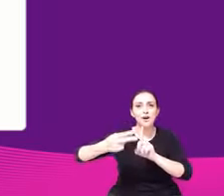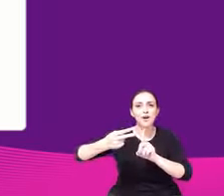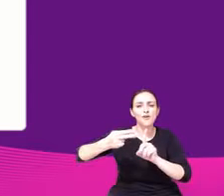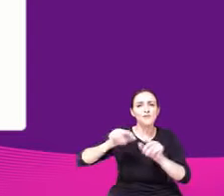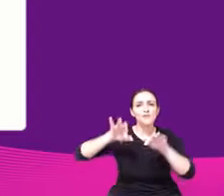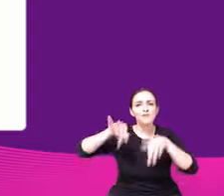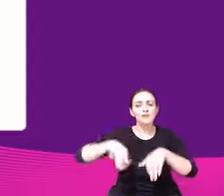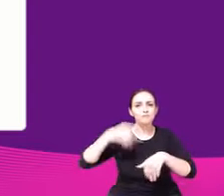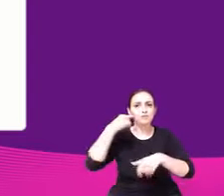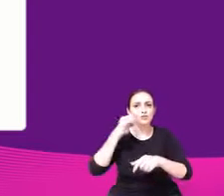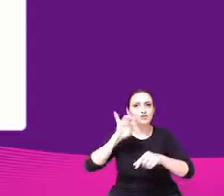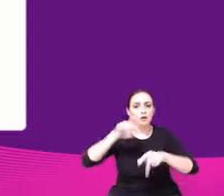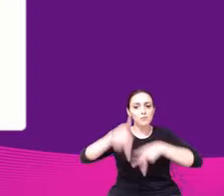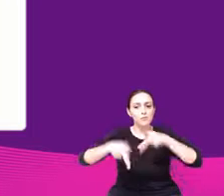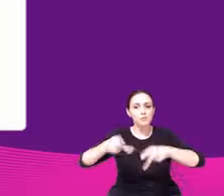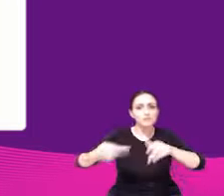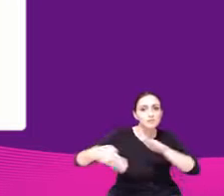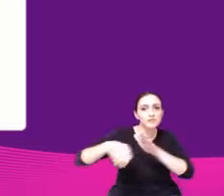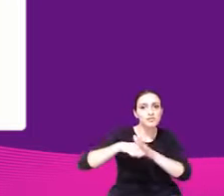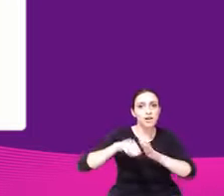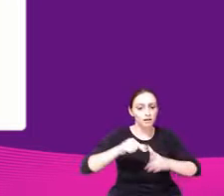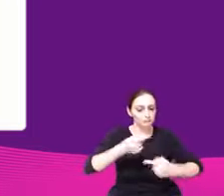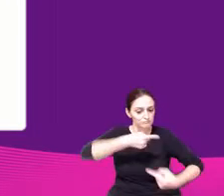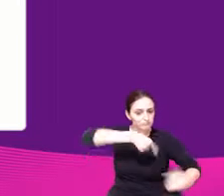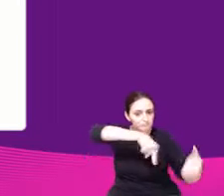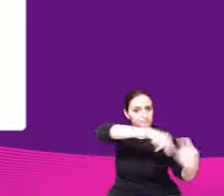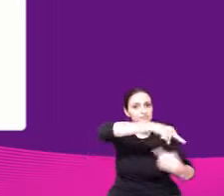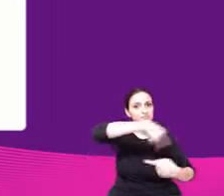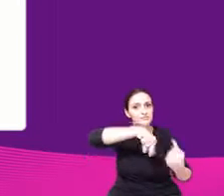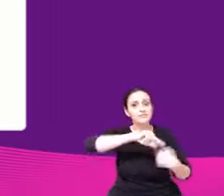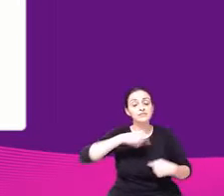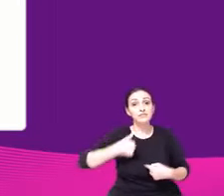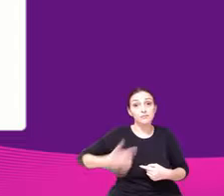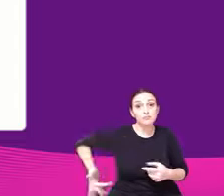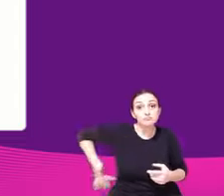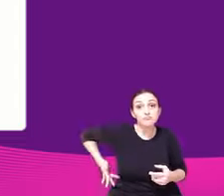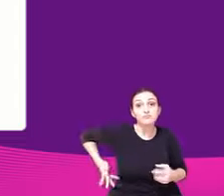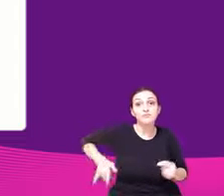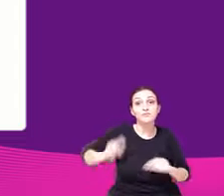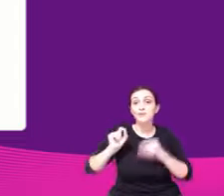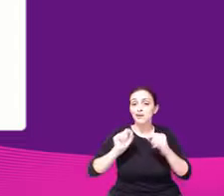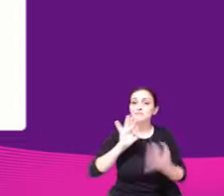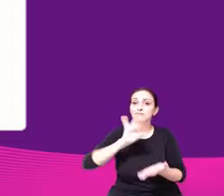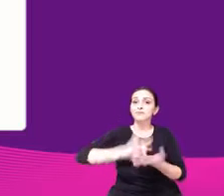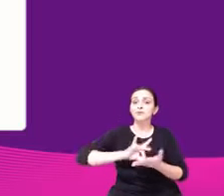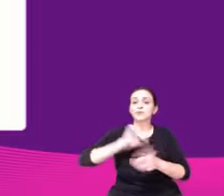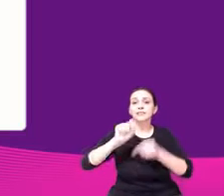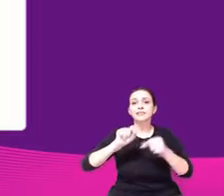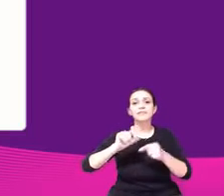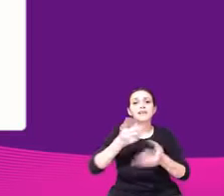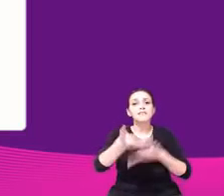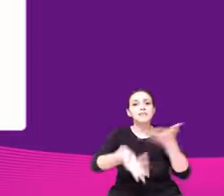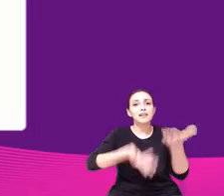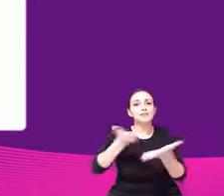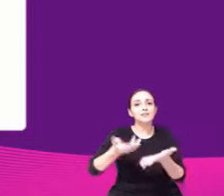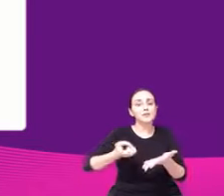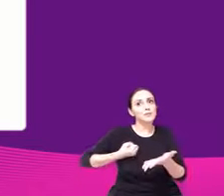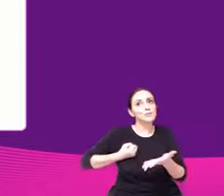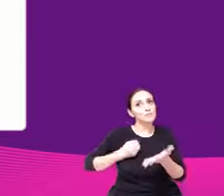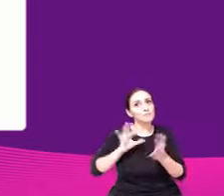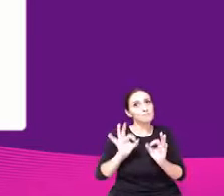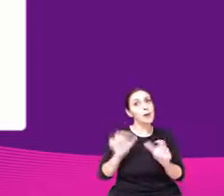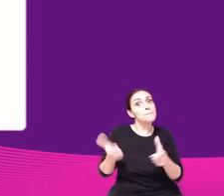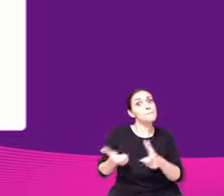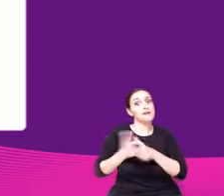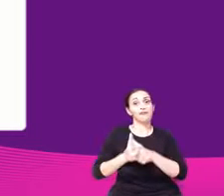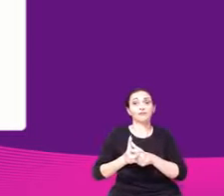só a população que chega em diálise, você vai ver que, na verdade, nós vamos estar tratando de um número relativamente pequeno